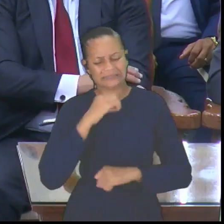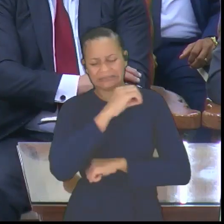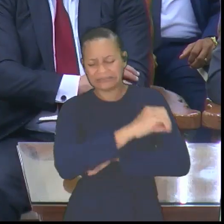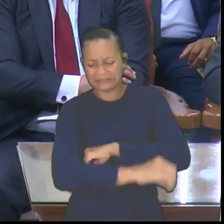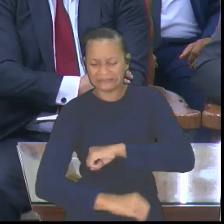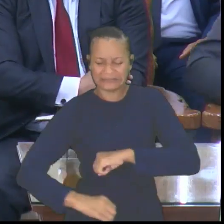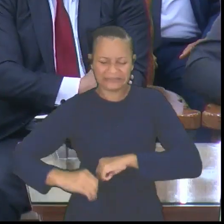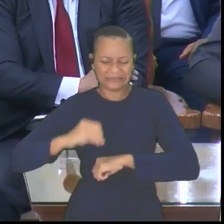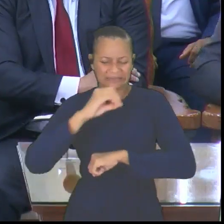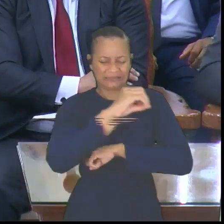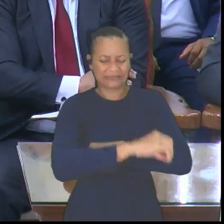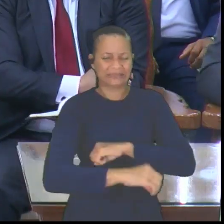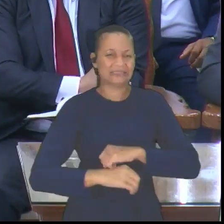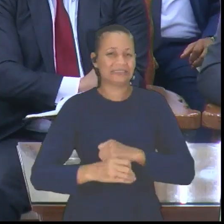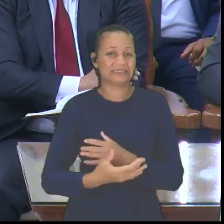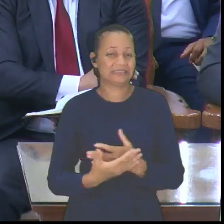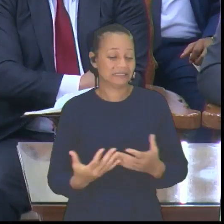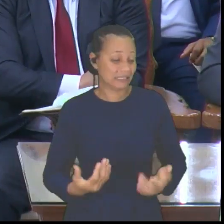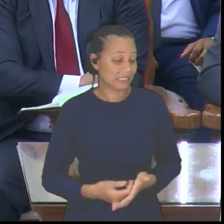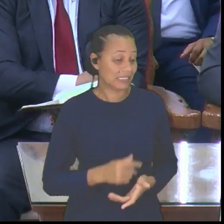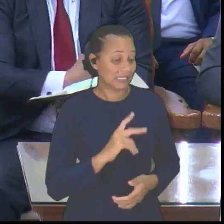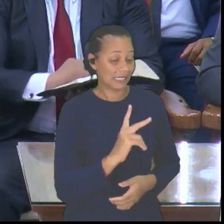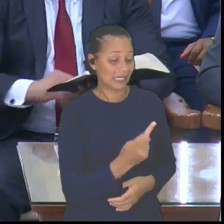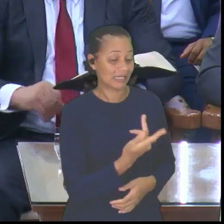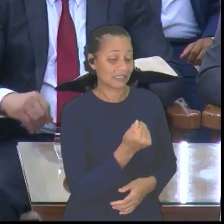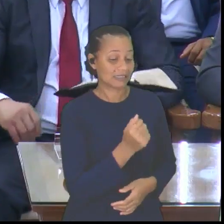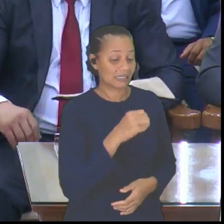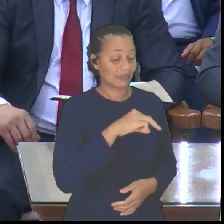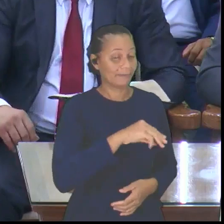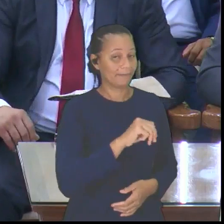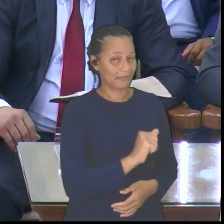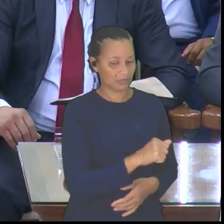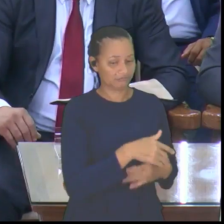mulher de Mardoqueu fez a mulher de Amã fez a forca, ela errou.